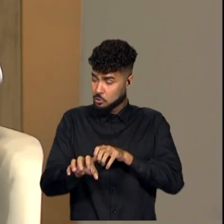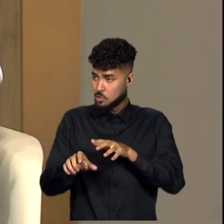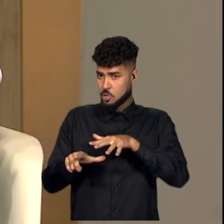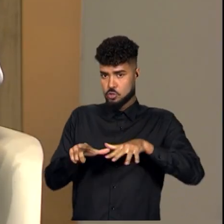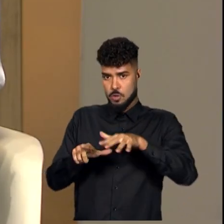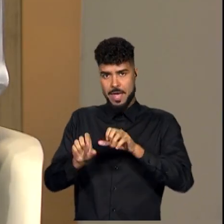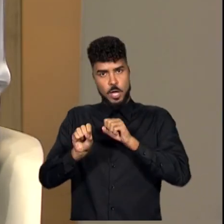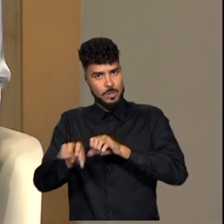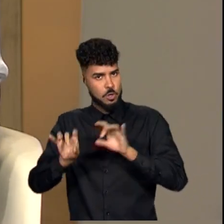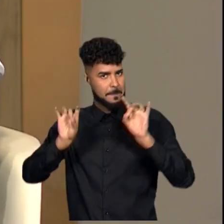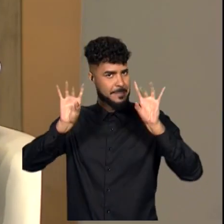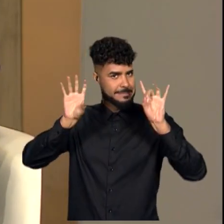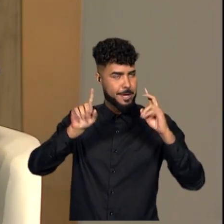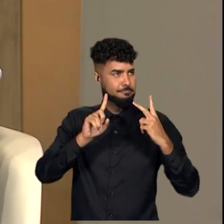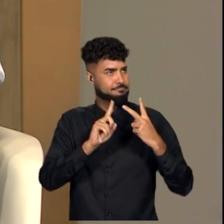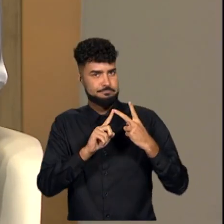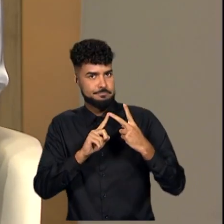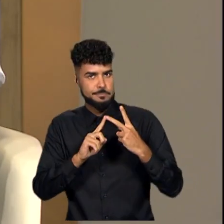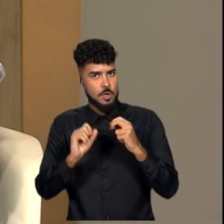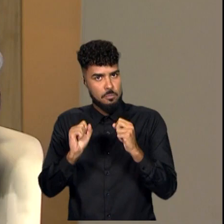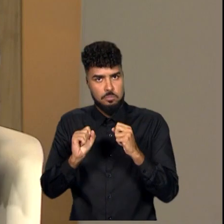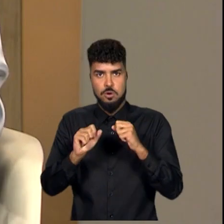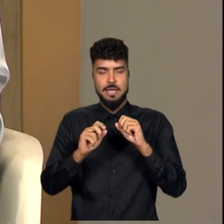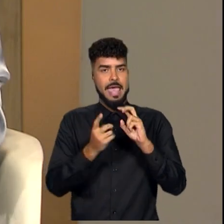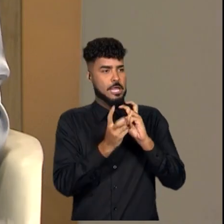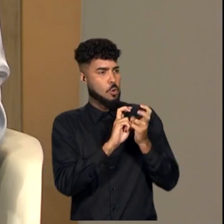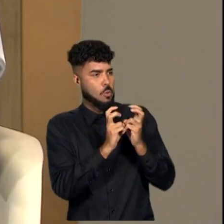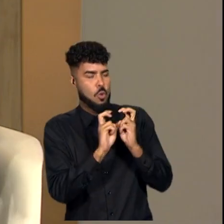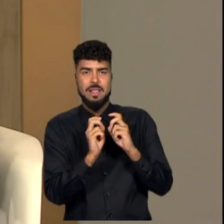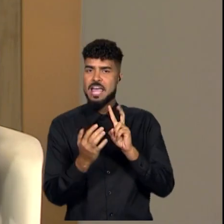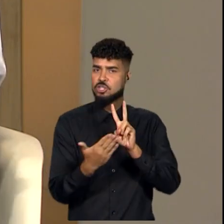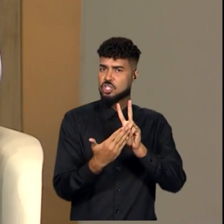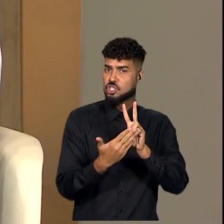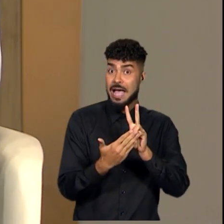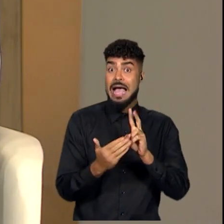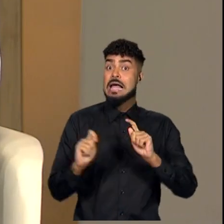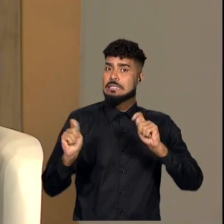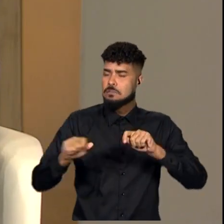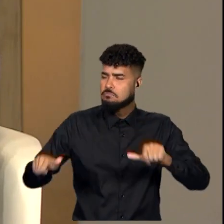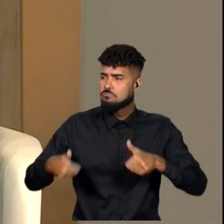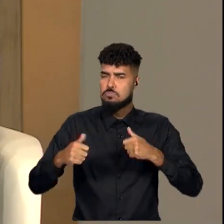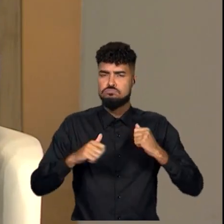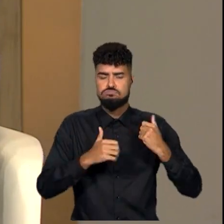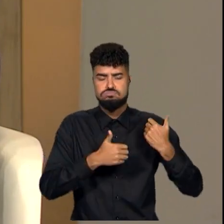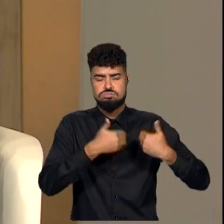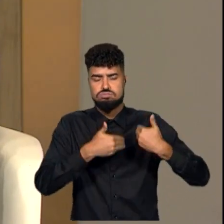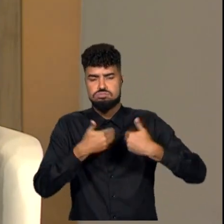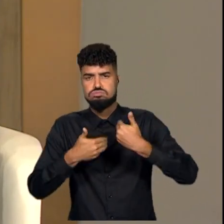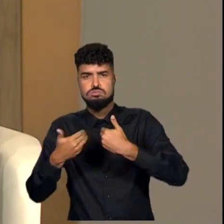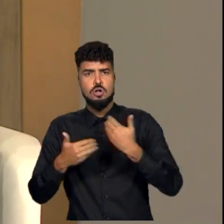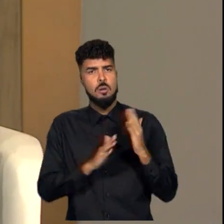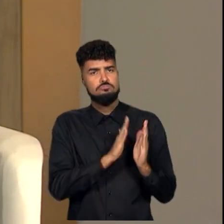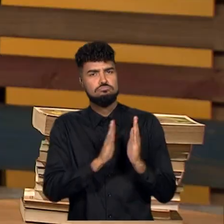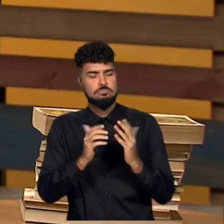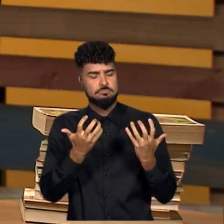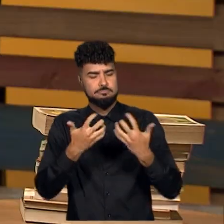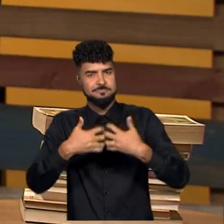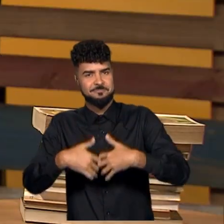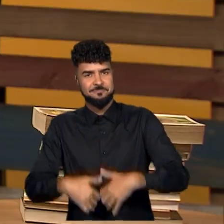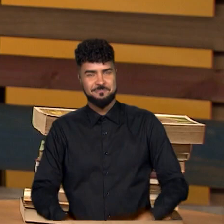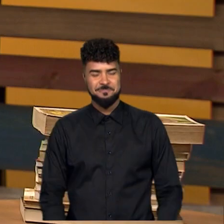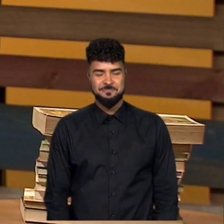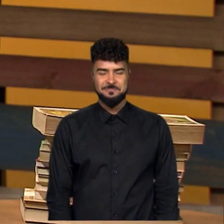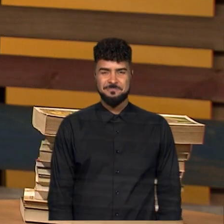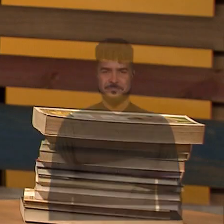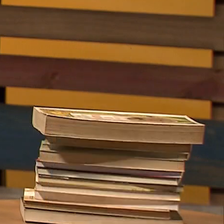relacionadas à educação especial, seja relacionada a quilombola, indígena, para que a gente tenha uma melhor execução desses processos lá na ponta.